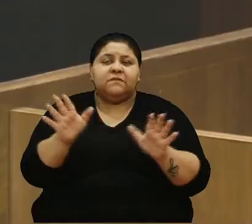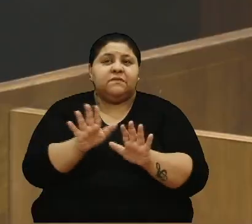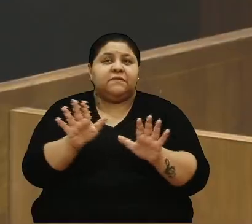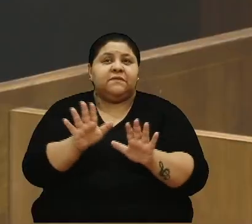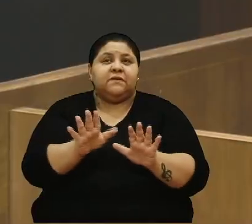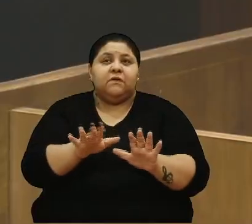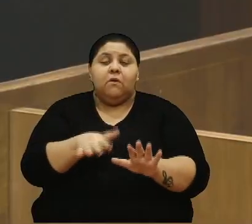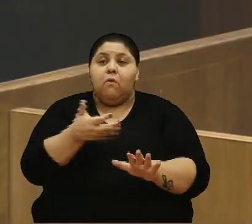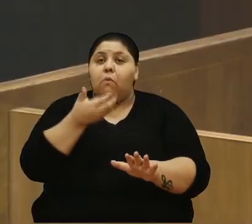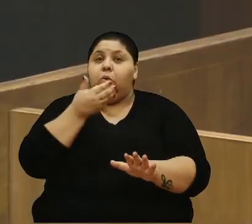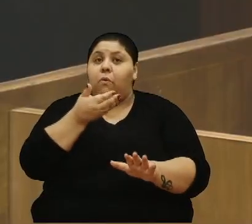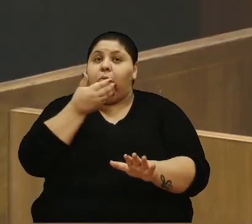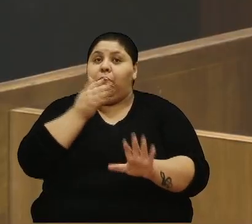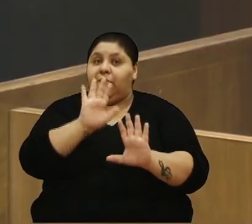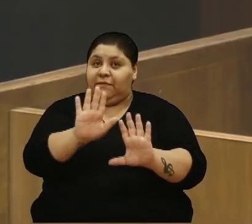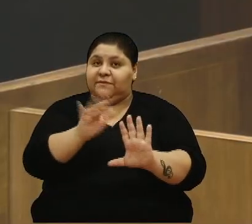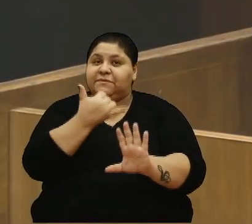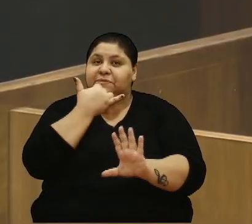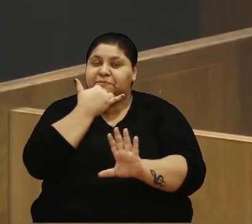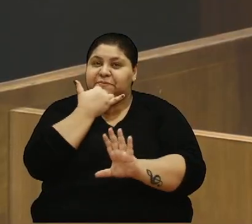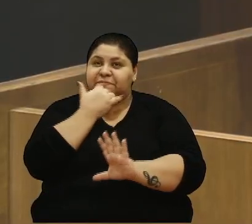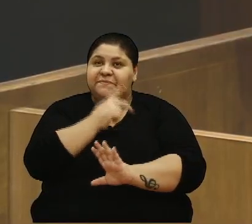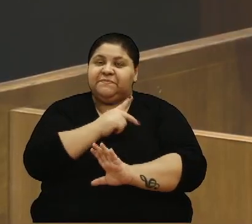de tosse aqui jamais vista, presidente.